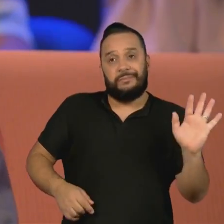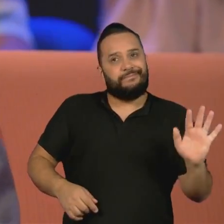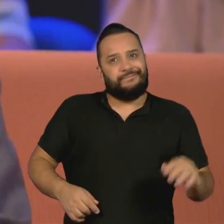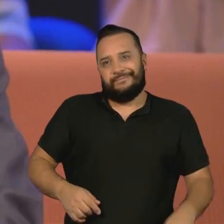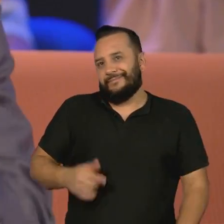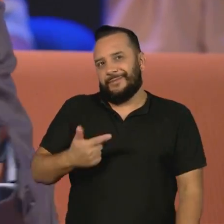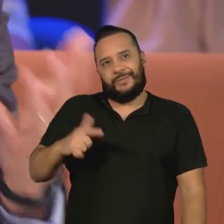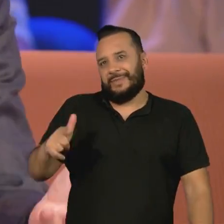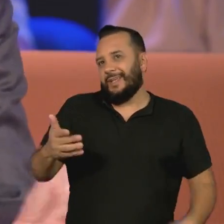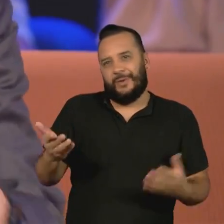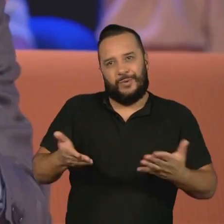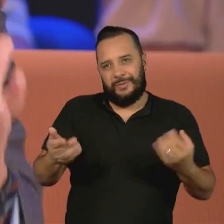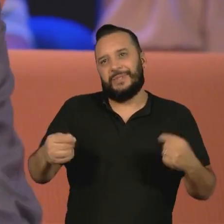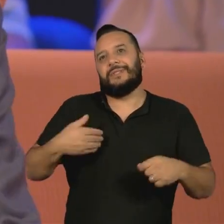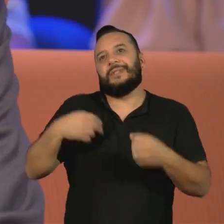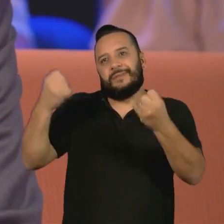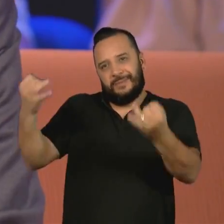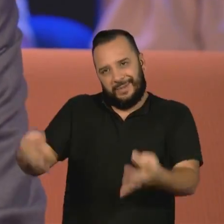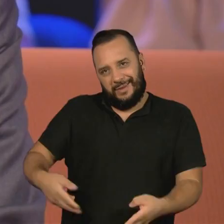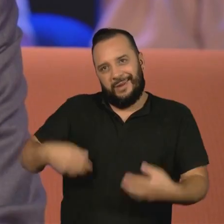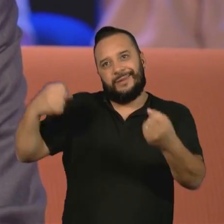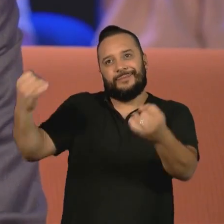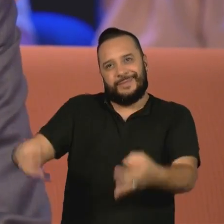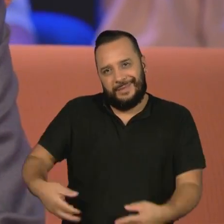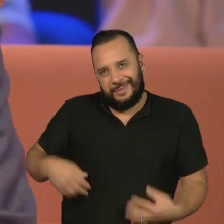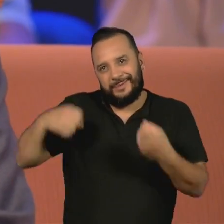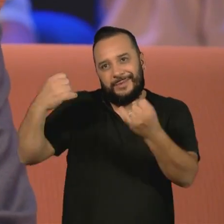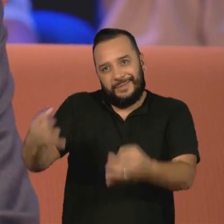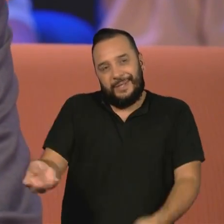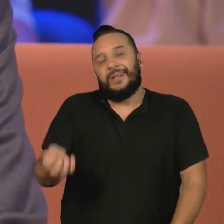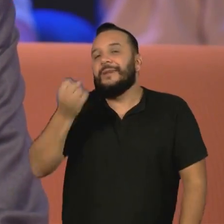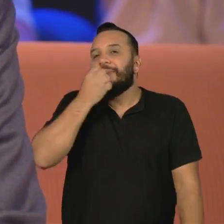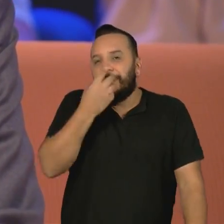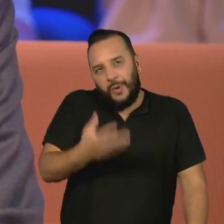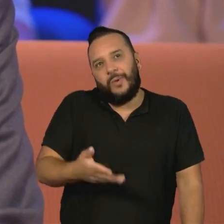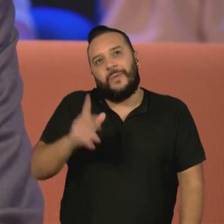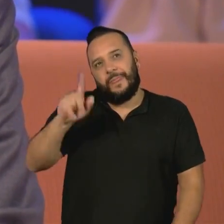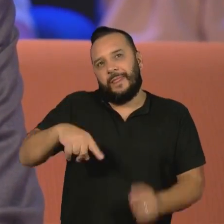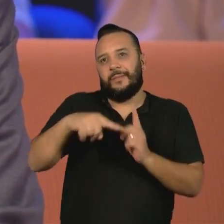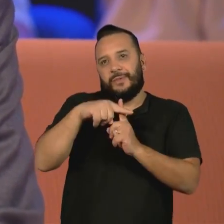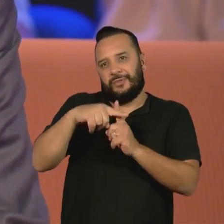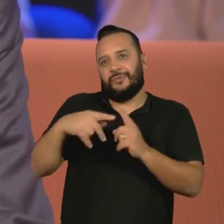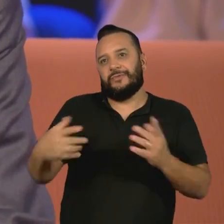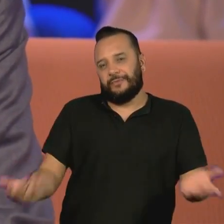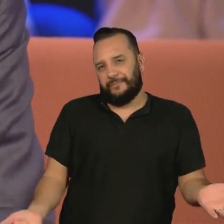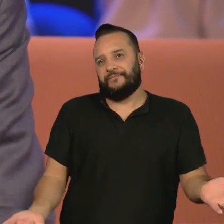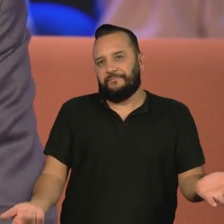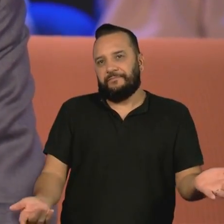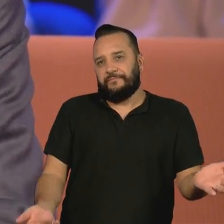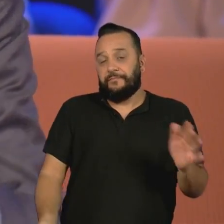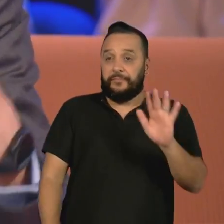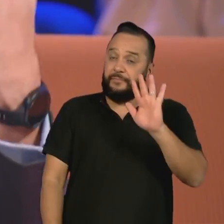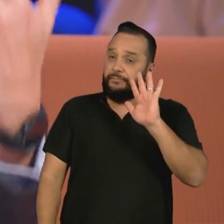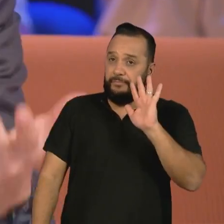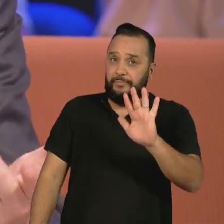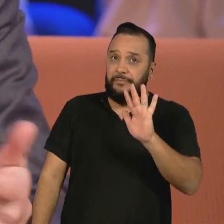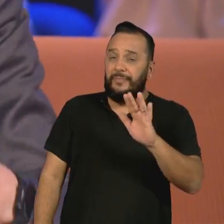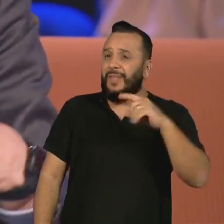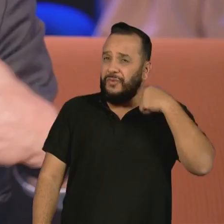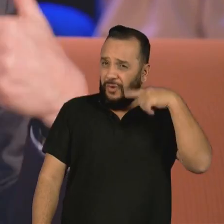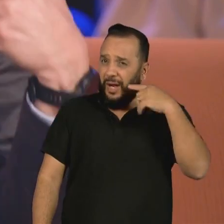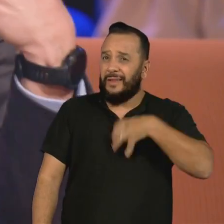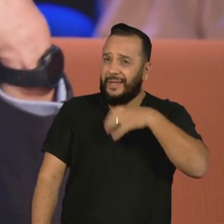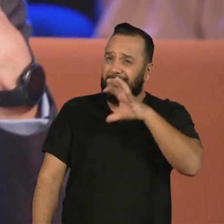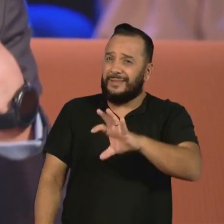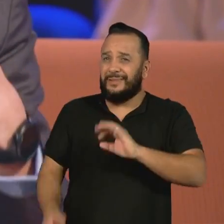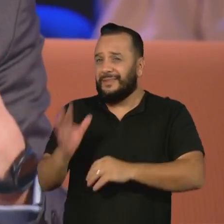existe mais isso, né? Hoje em dia tudo tem que explicar. Enfim, ainda bem, aliás, eu acho até positivo isso. Mas o direito é isso. A coisa demora,